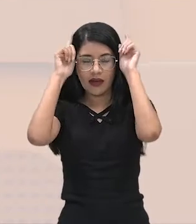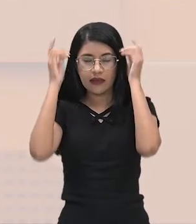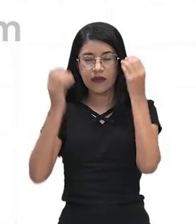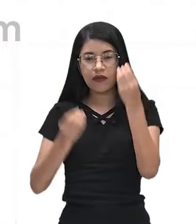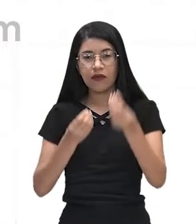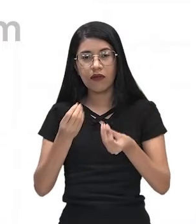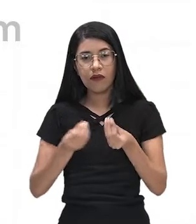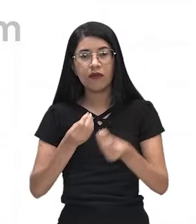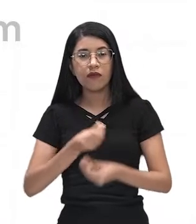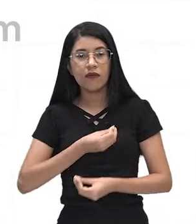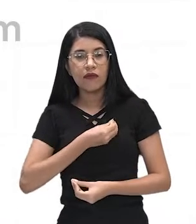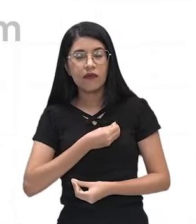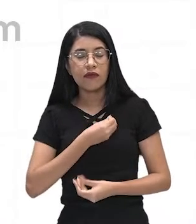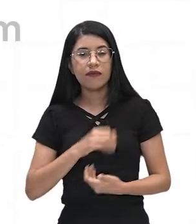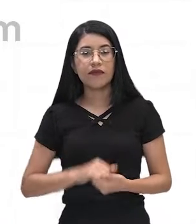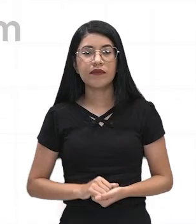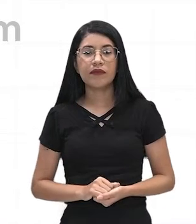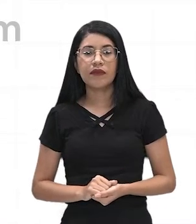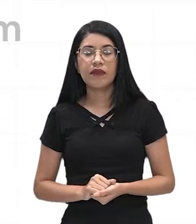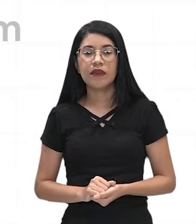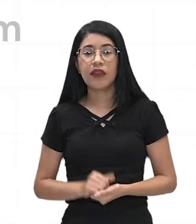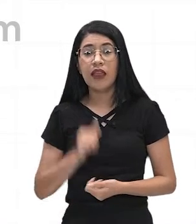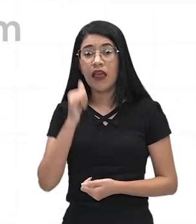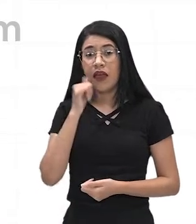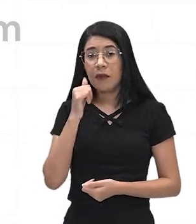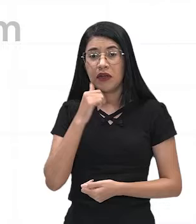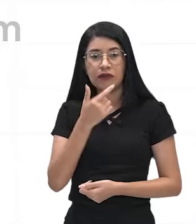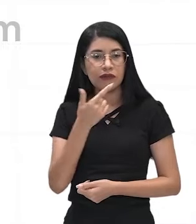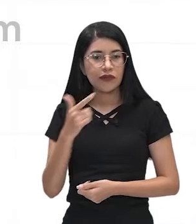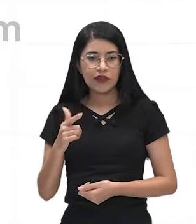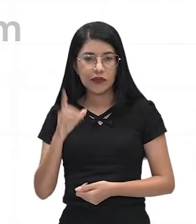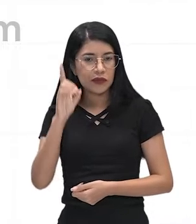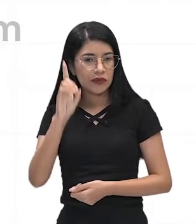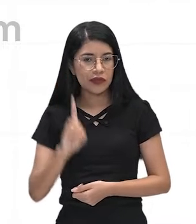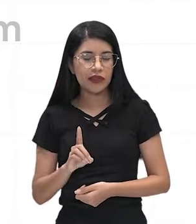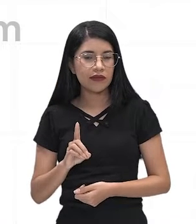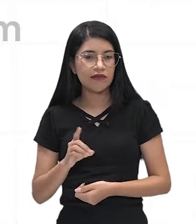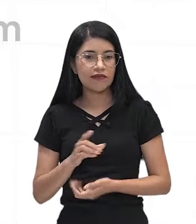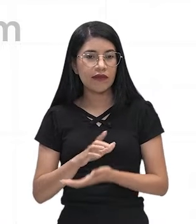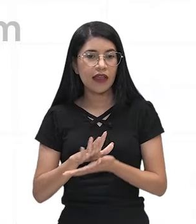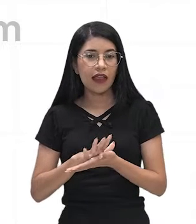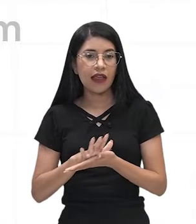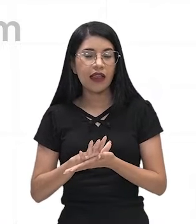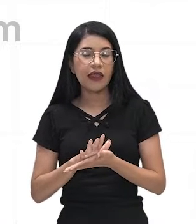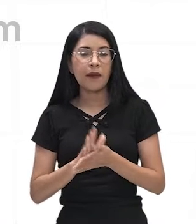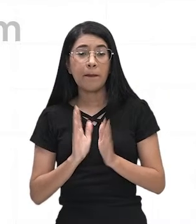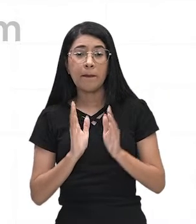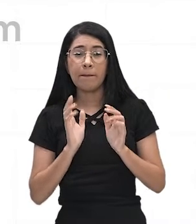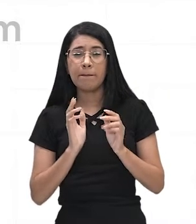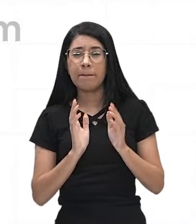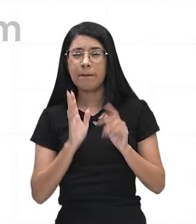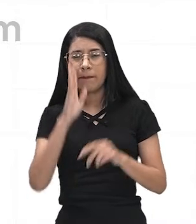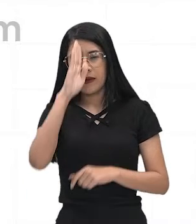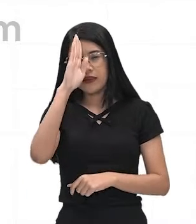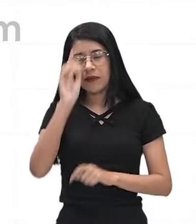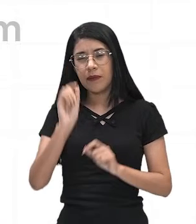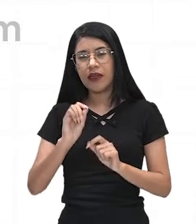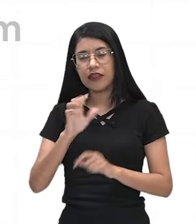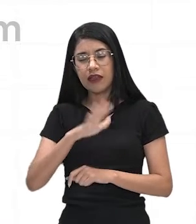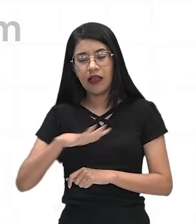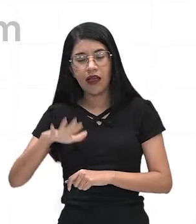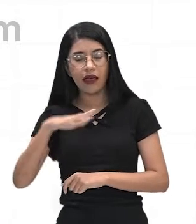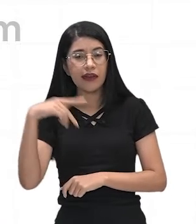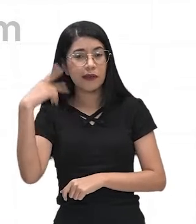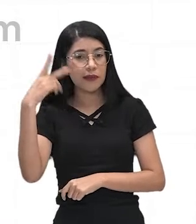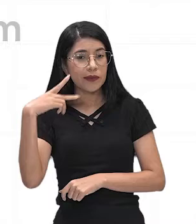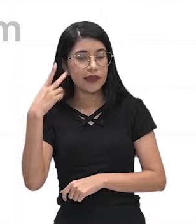As mulheres na Grécia não tinham muitos direitos, especialmente na política, tá?